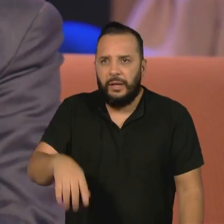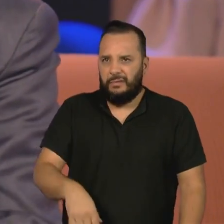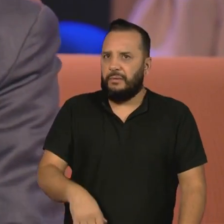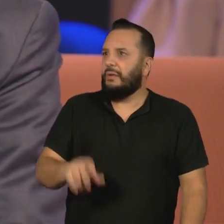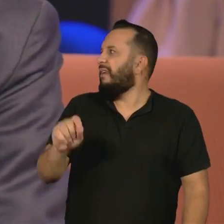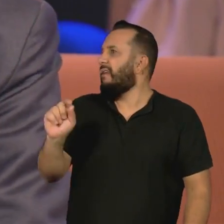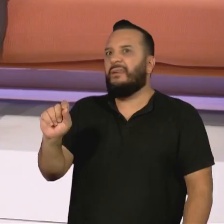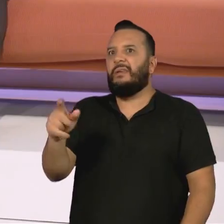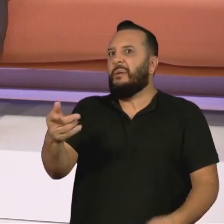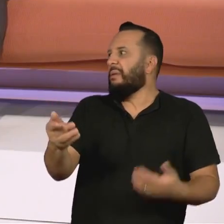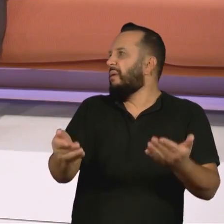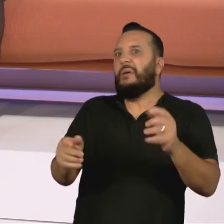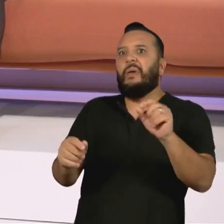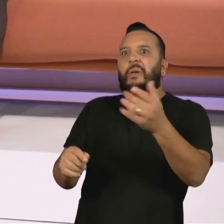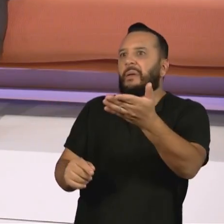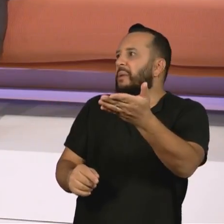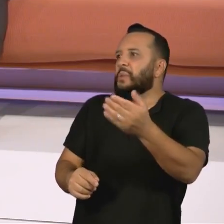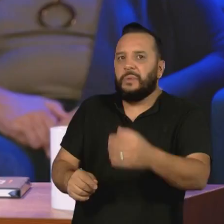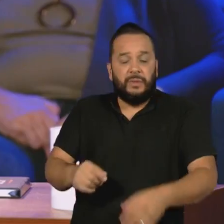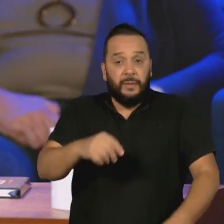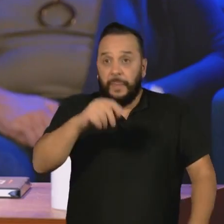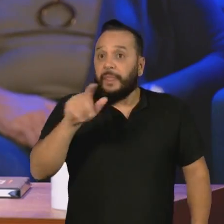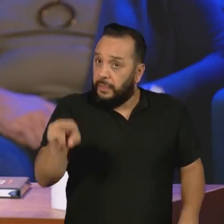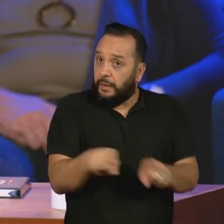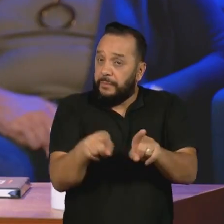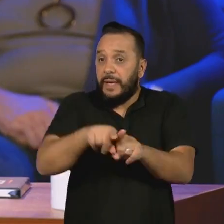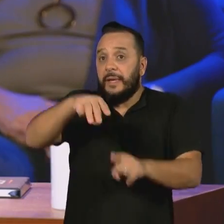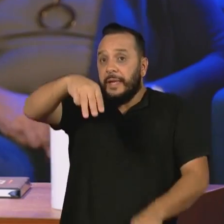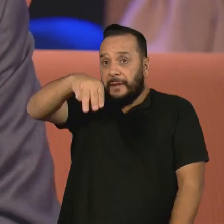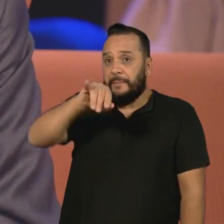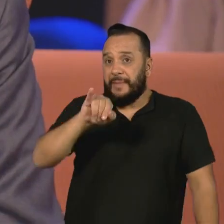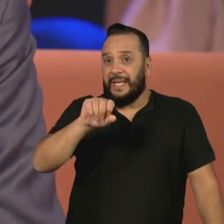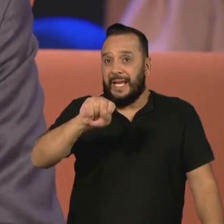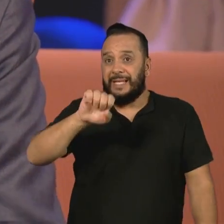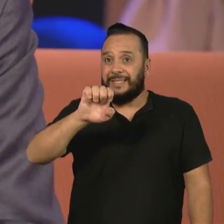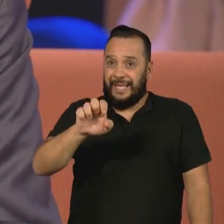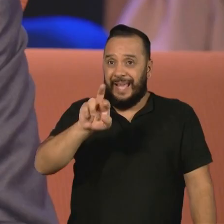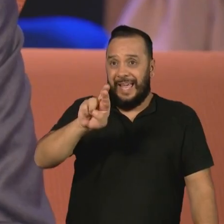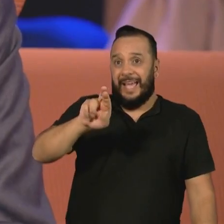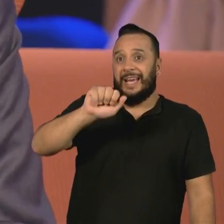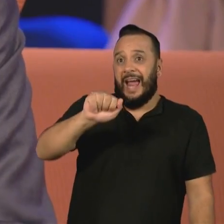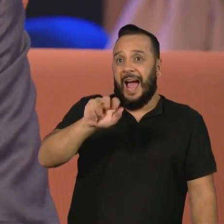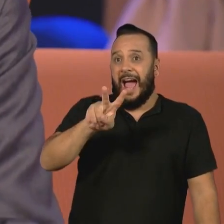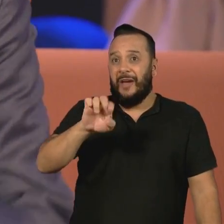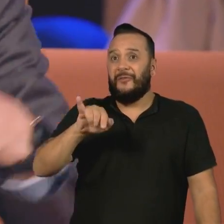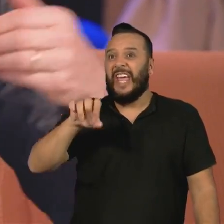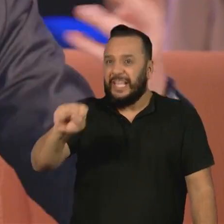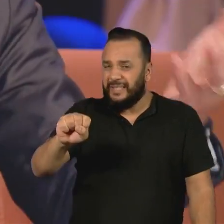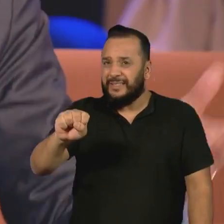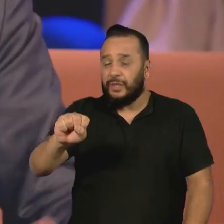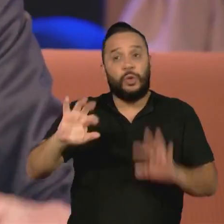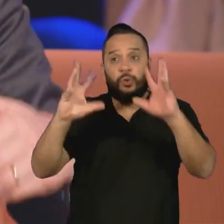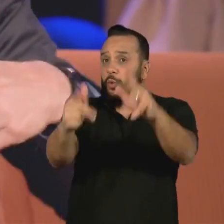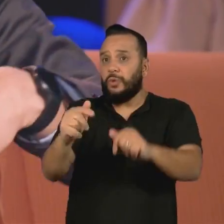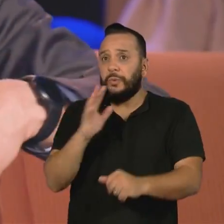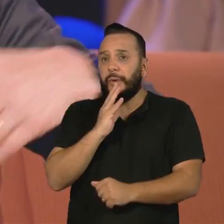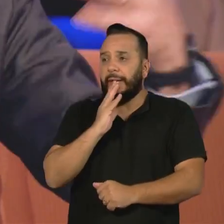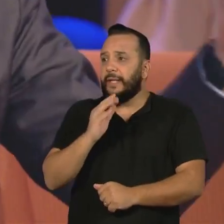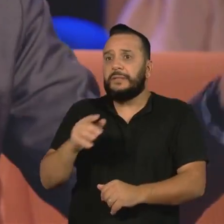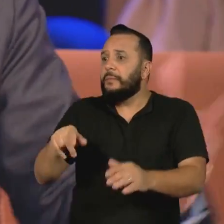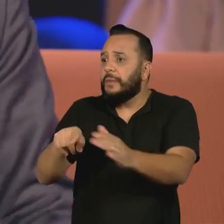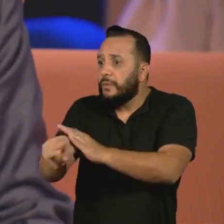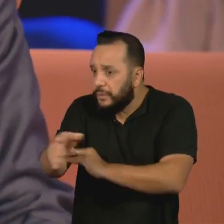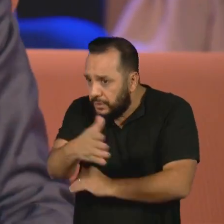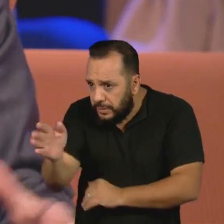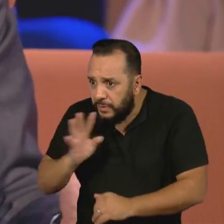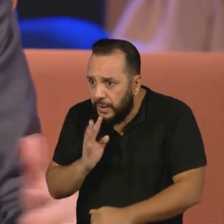Quem leu Os Miseráveis? Os Miseráveis, os franceses você gosta tanto, claro. Mas mesmo os russos, né? Pô, Tolstói,